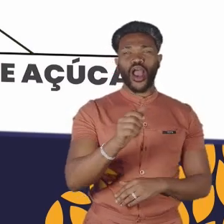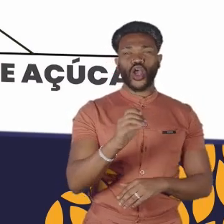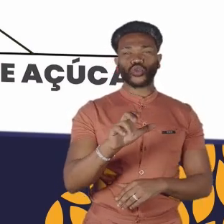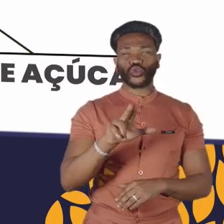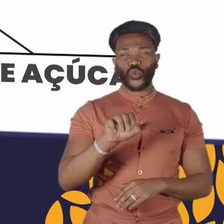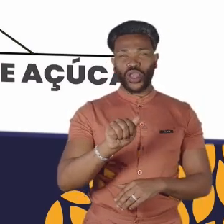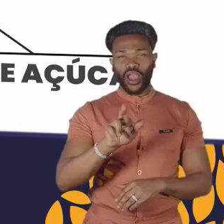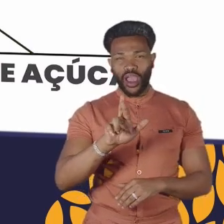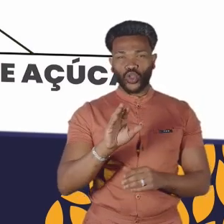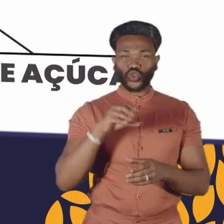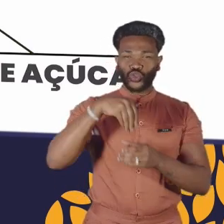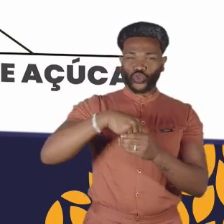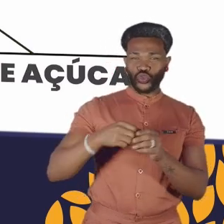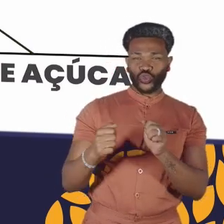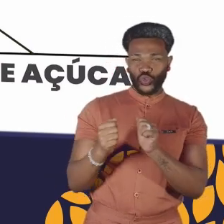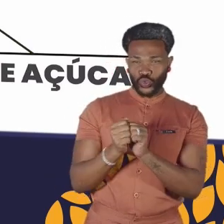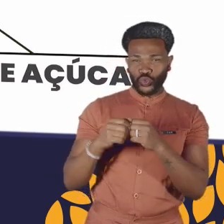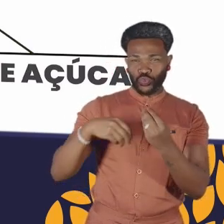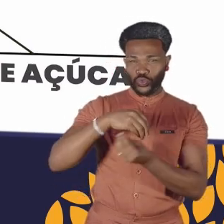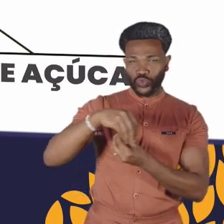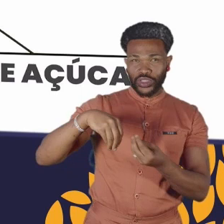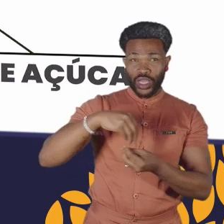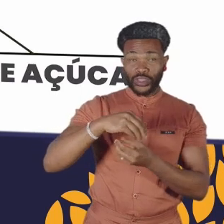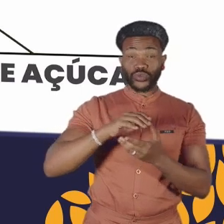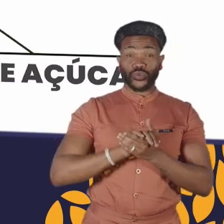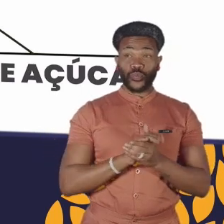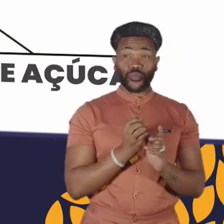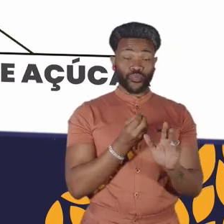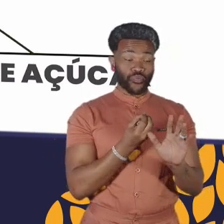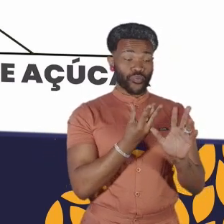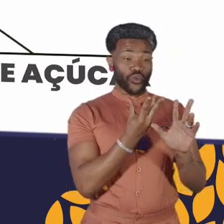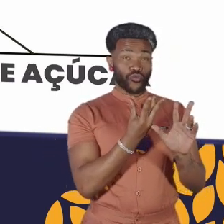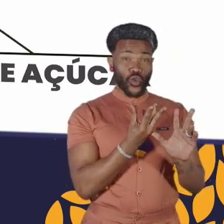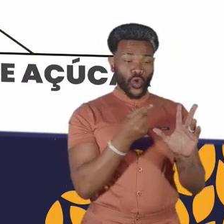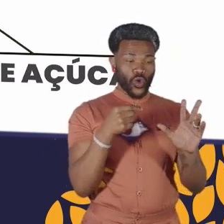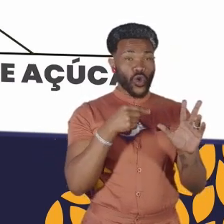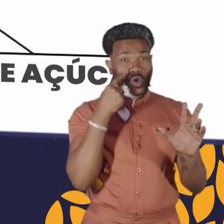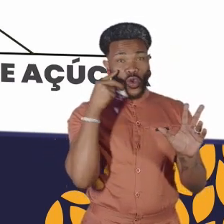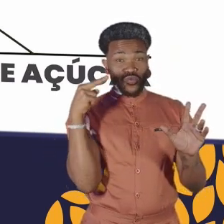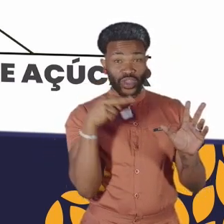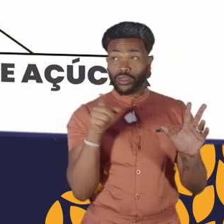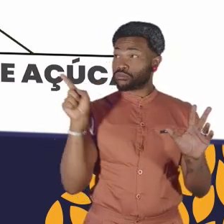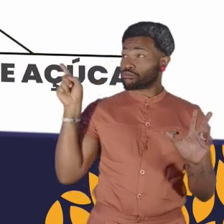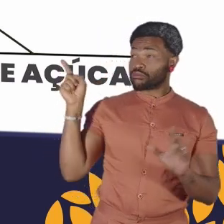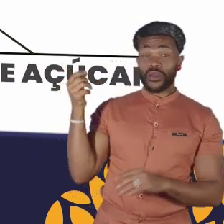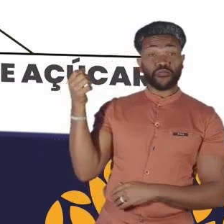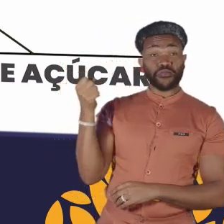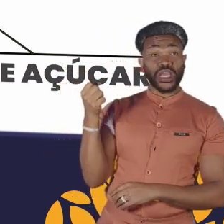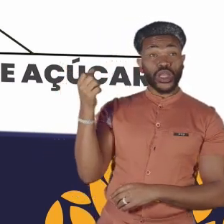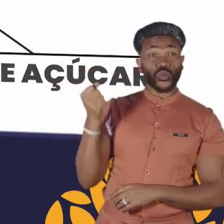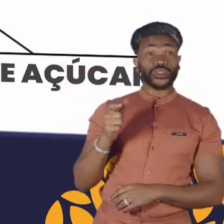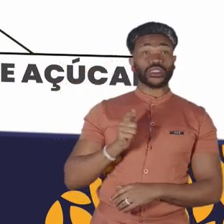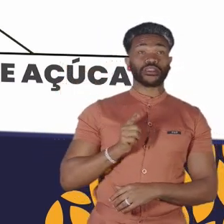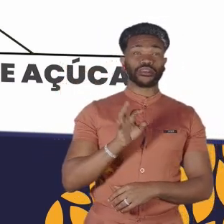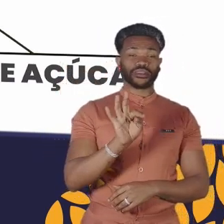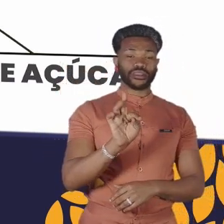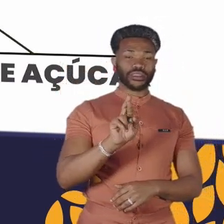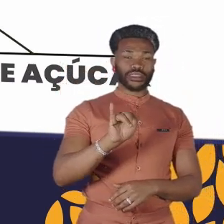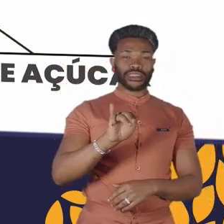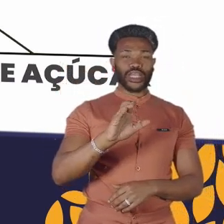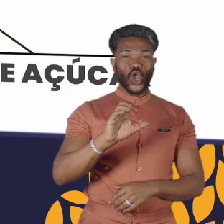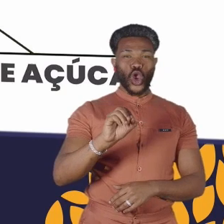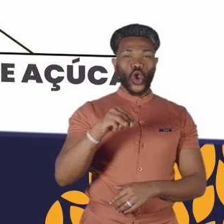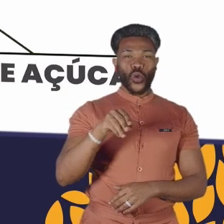com a flor. E no meio dessa flor, esses pontinhos brancos, nós temos os tricomas.